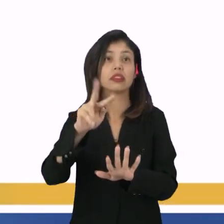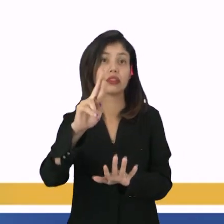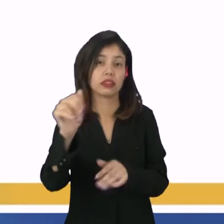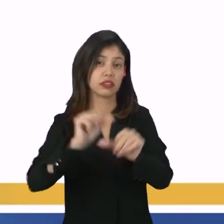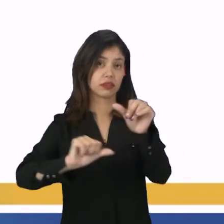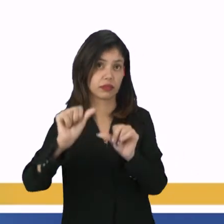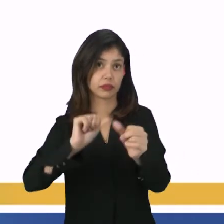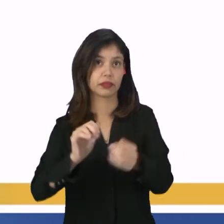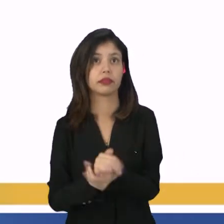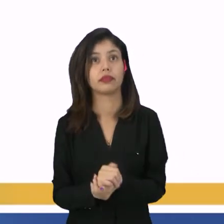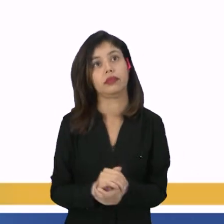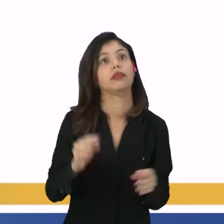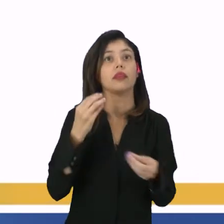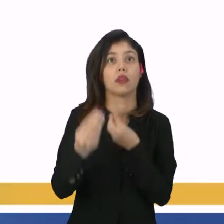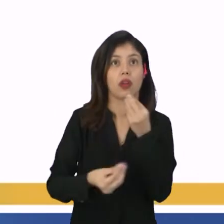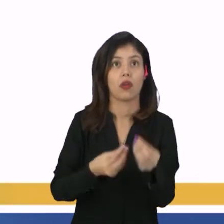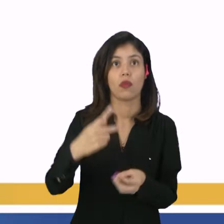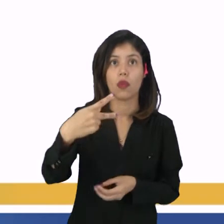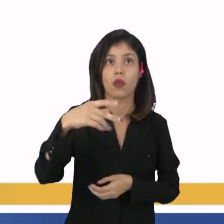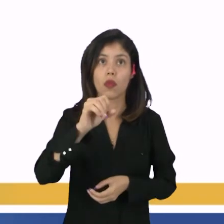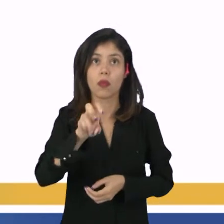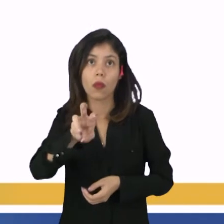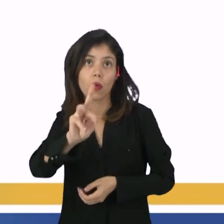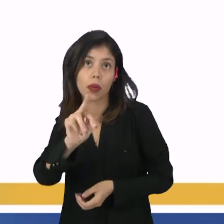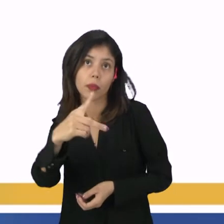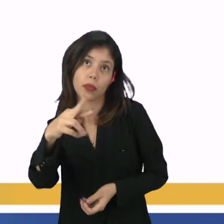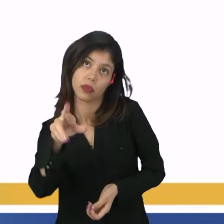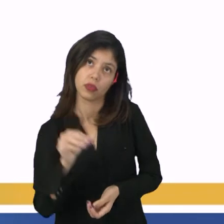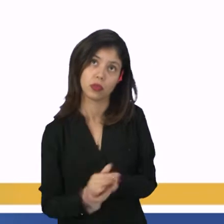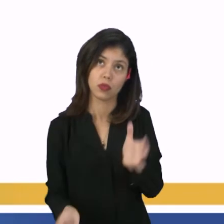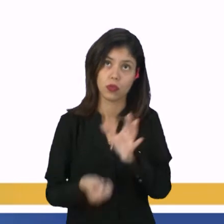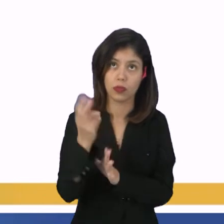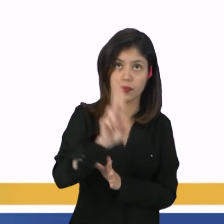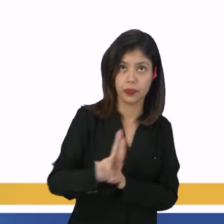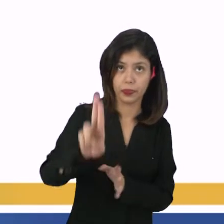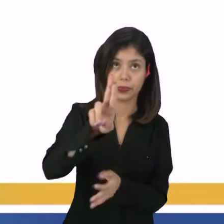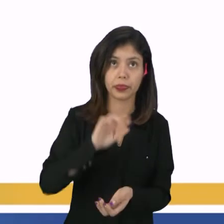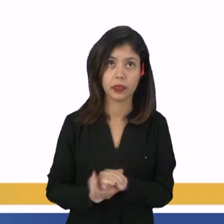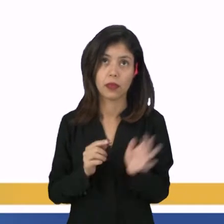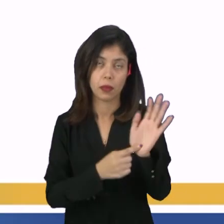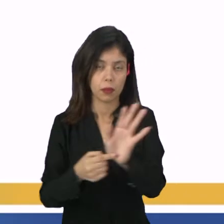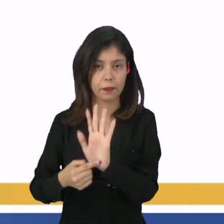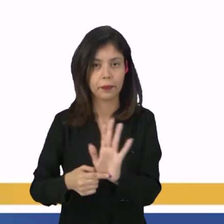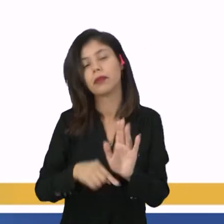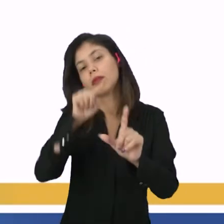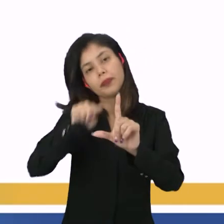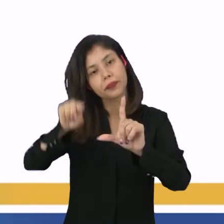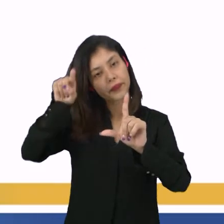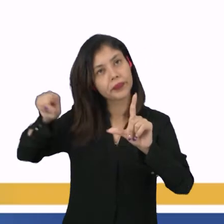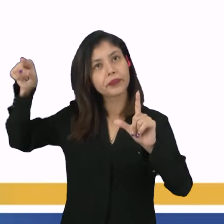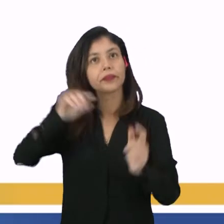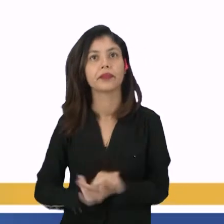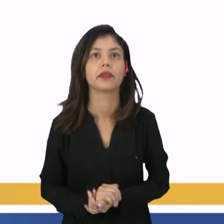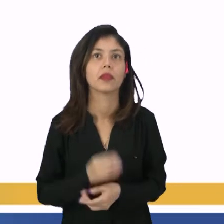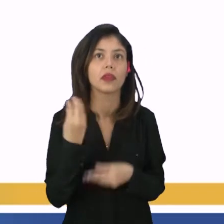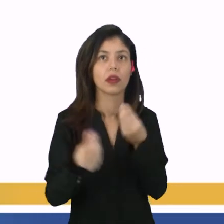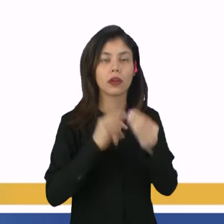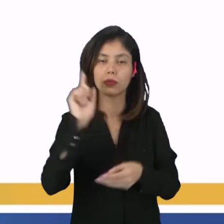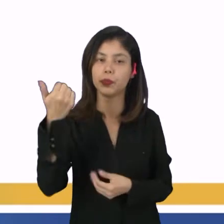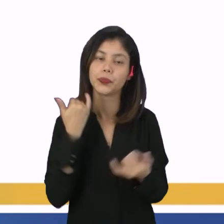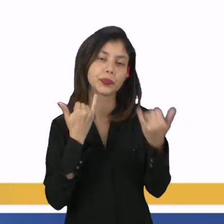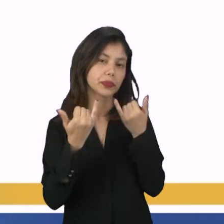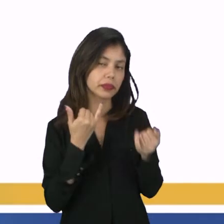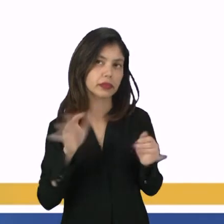transições. Tanto o PowerPoint, que é o programa utilizado para a criação e edição e exibição de apresentações gráficas, como